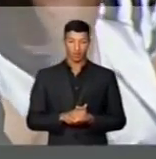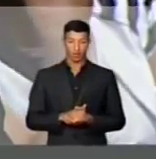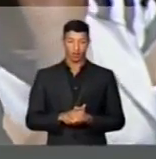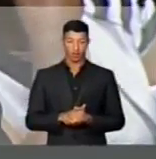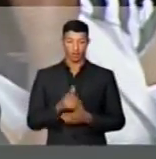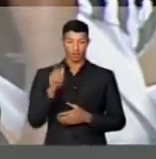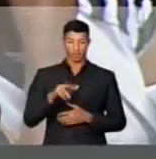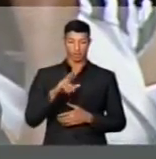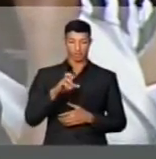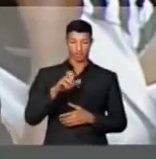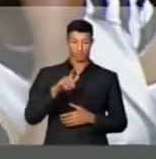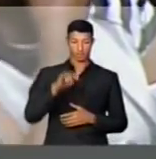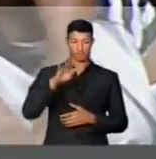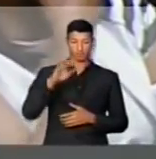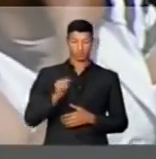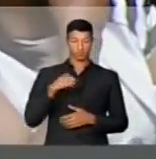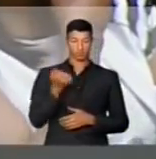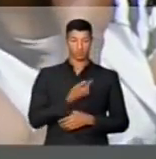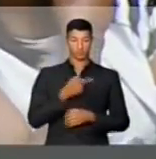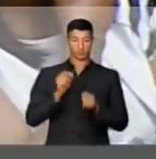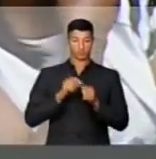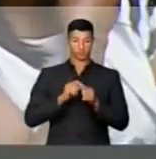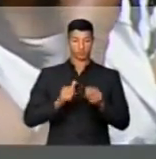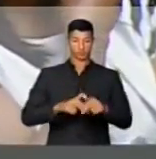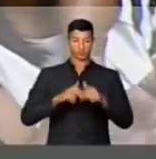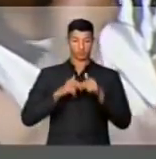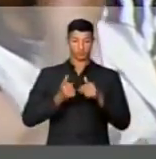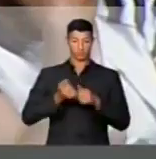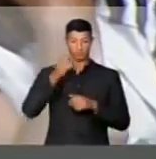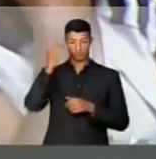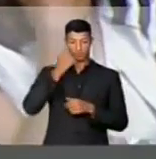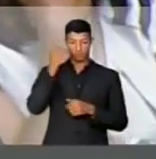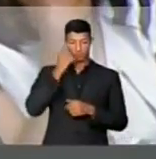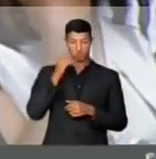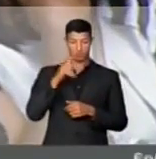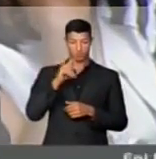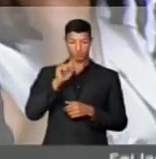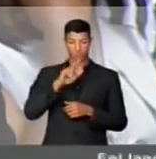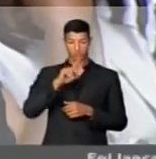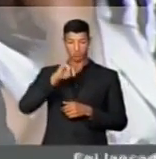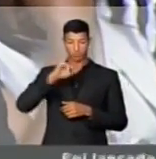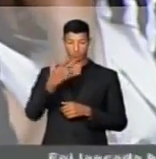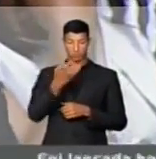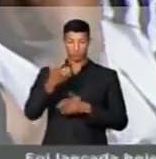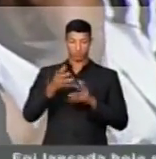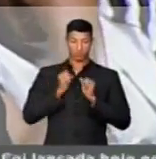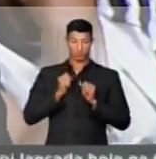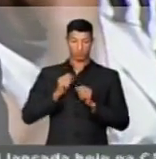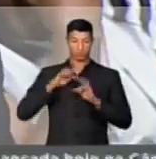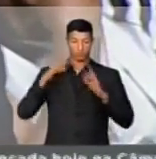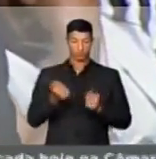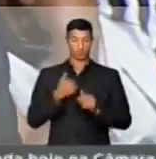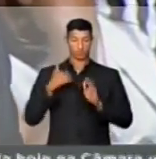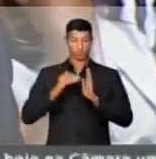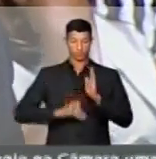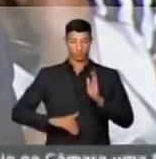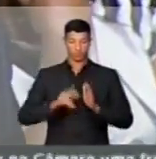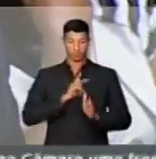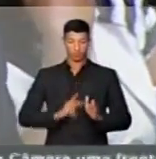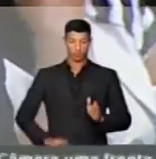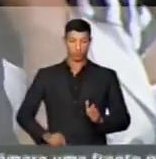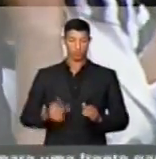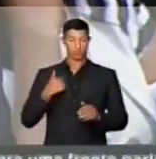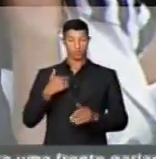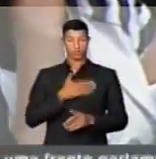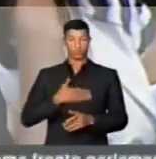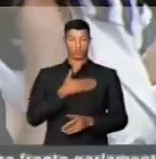Presidente, o registro histórico que nós fazemos em função do deputado Paulinho da Força ter recebido todas as entidades, presidente.